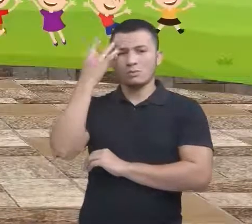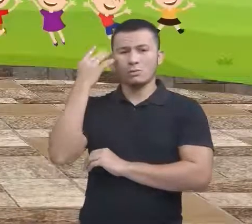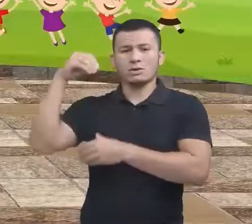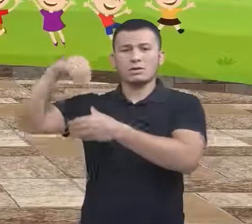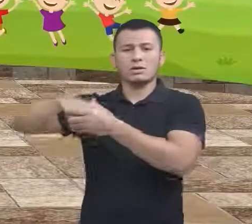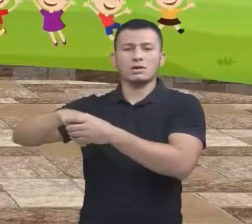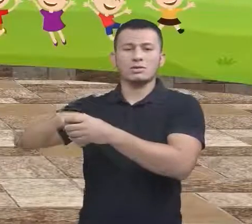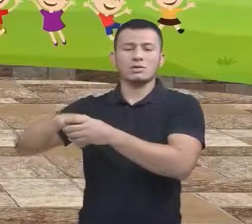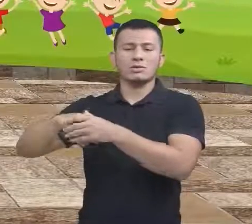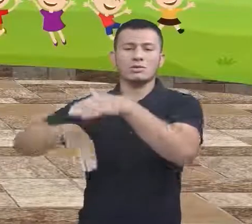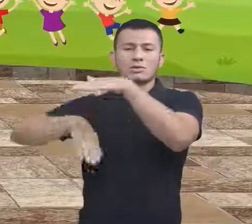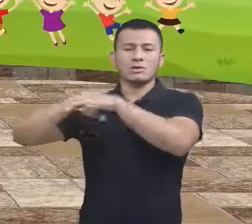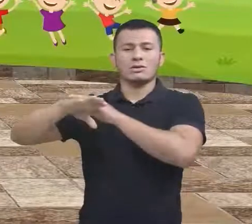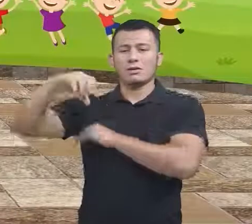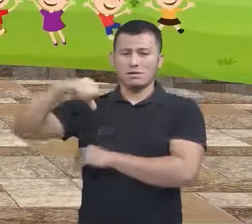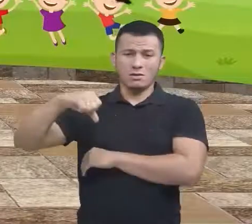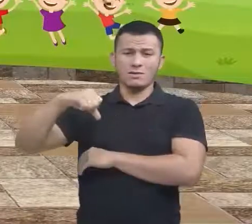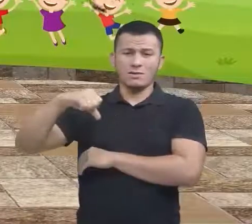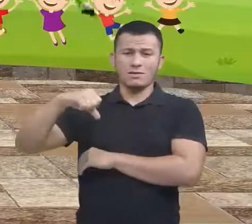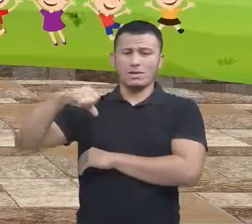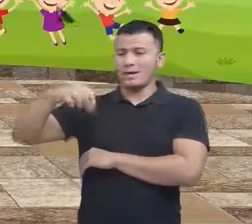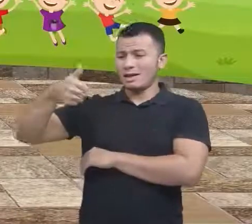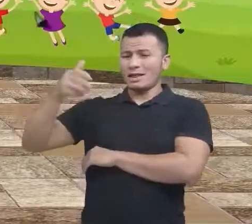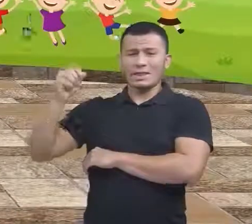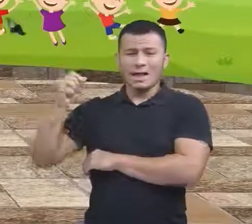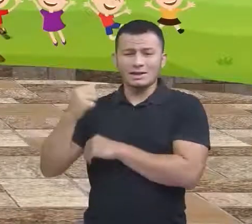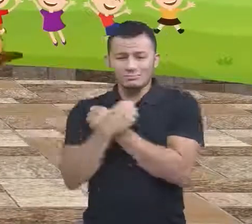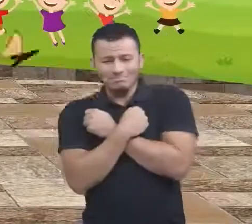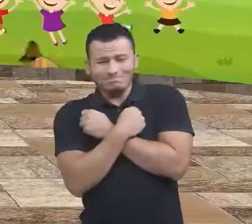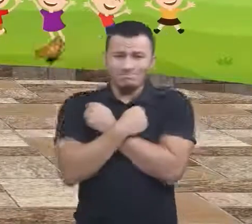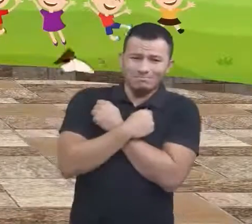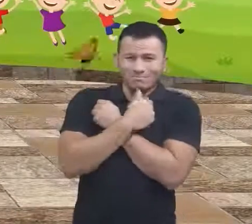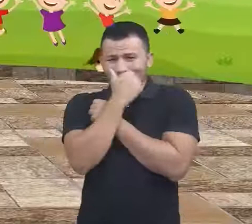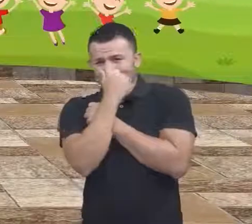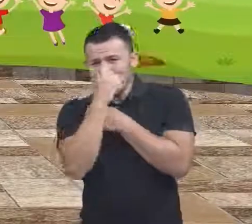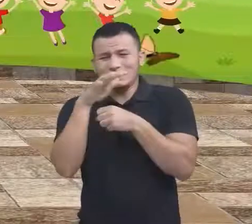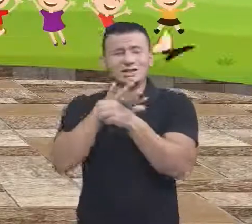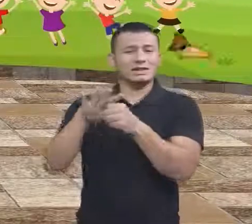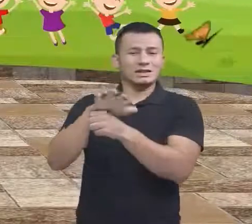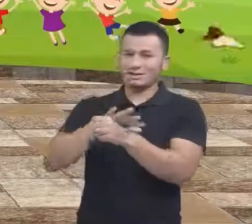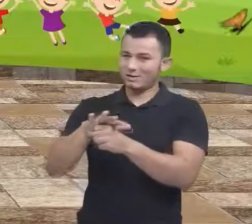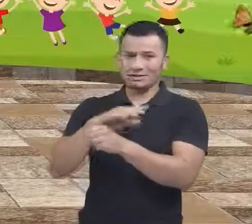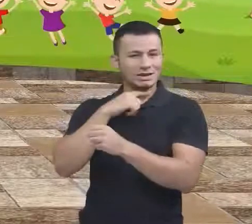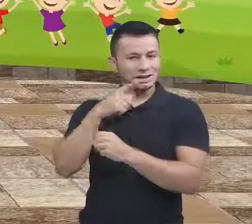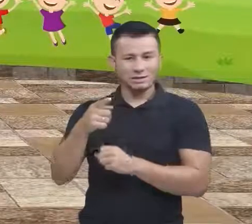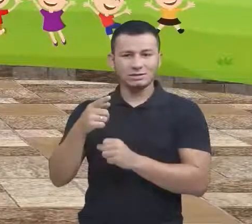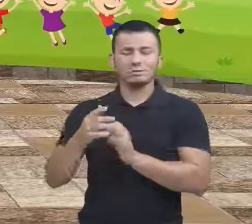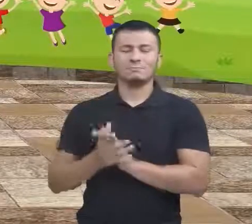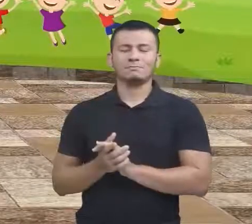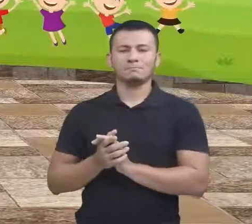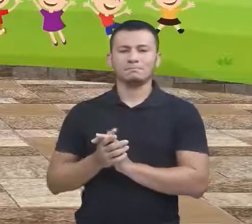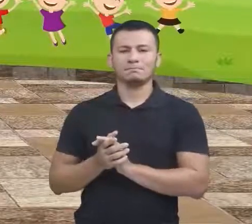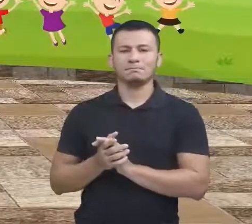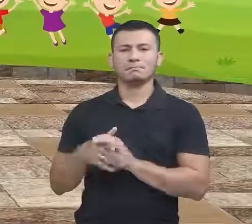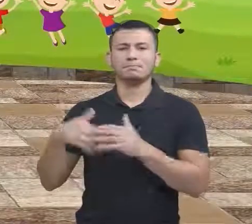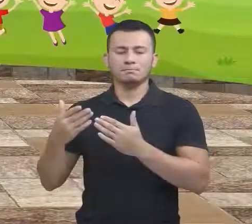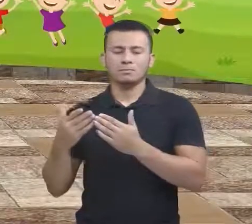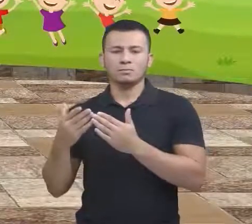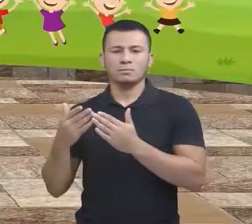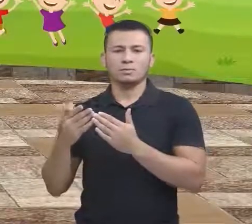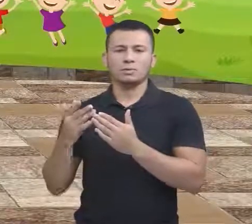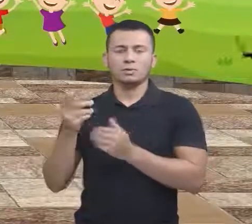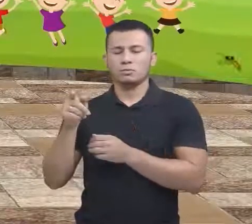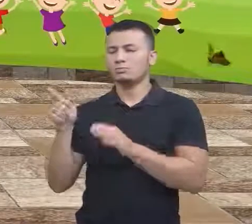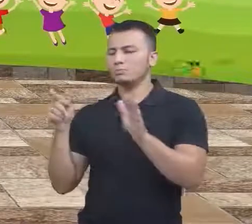quando chegou Destro como muito apertada ele tá na minha muito apertado Aí o que aconteceu Eles foram lá